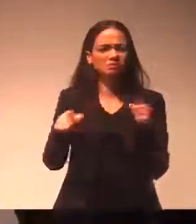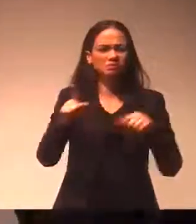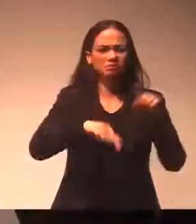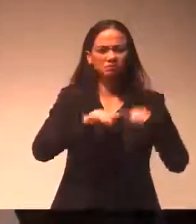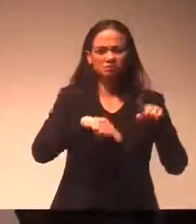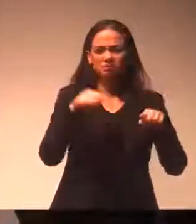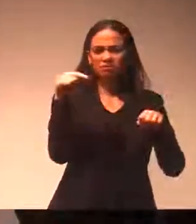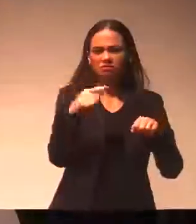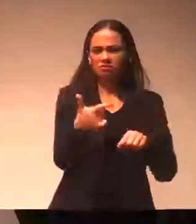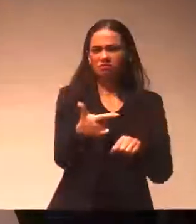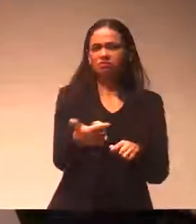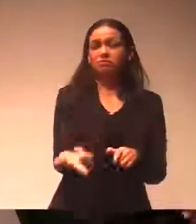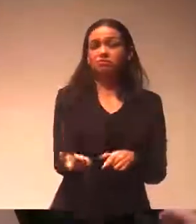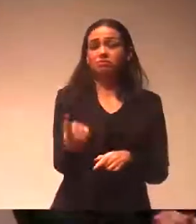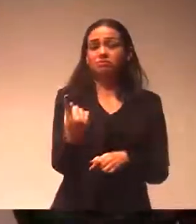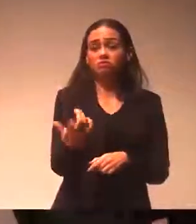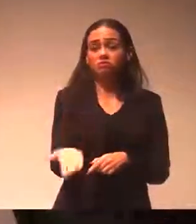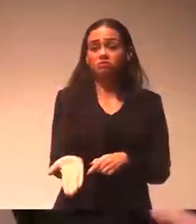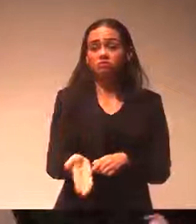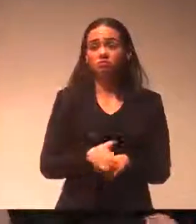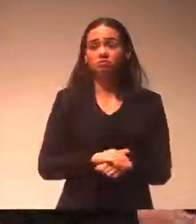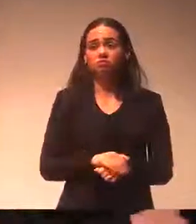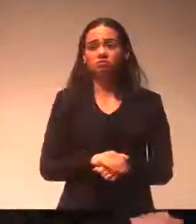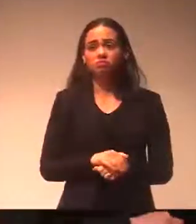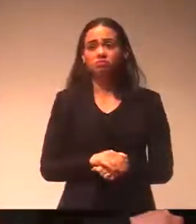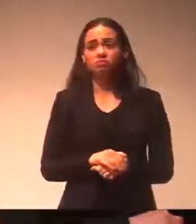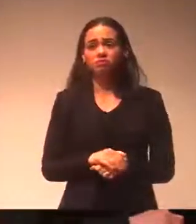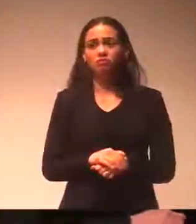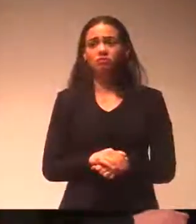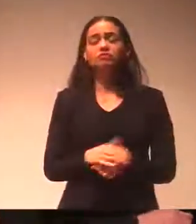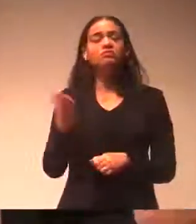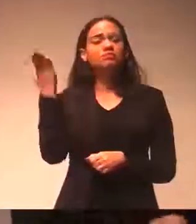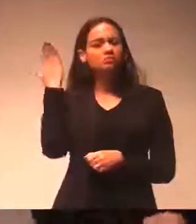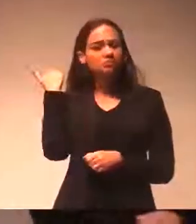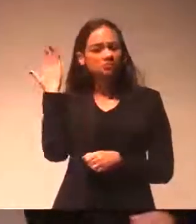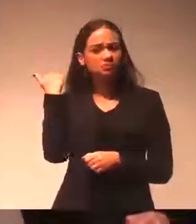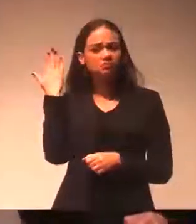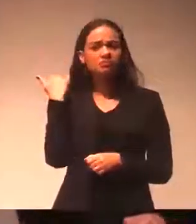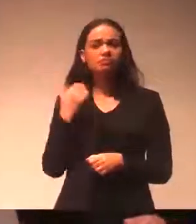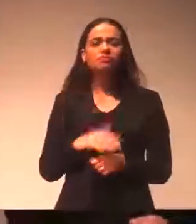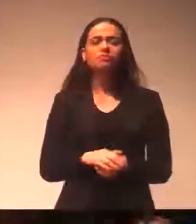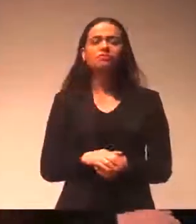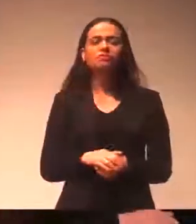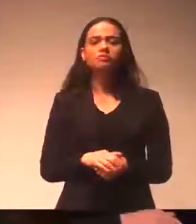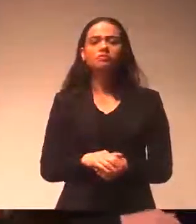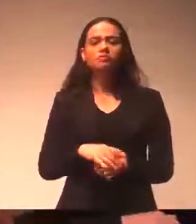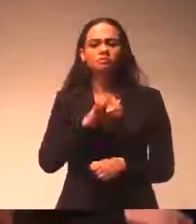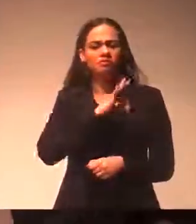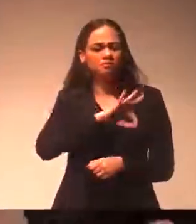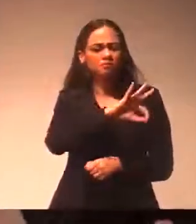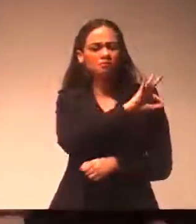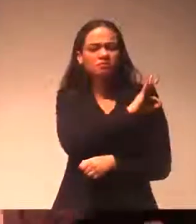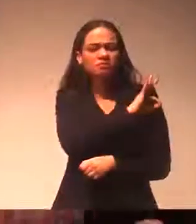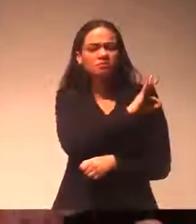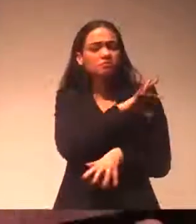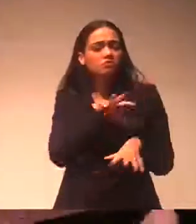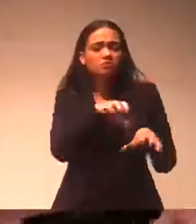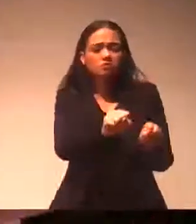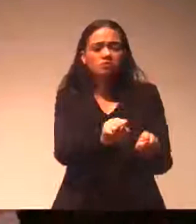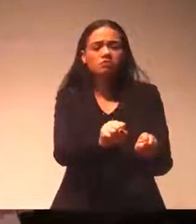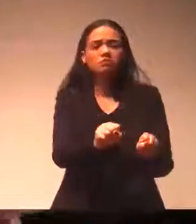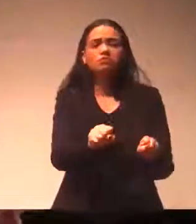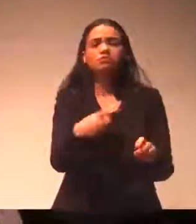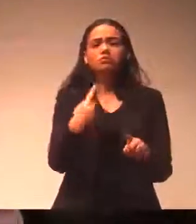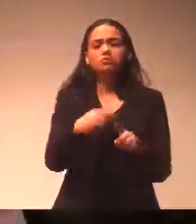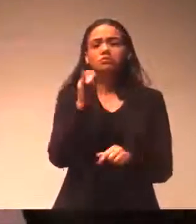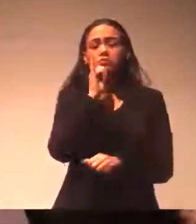o GAECO e a própria Guarda Municipal de Vinhedo, que fez muito bem seu serviço, demonstrou o que era. Caminhões entrando e saindo da cidade em